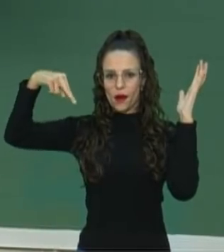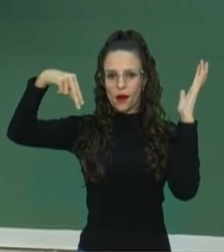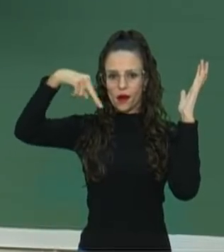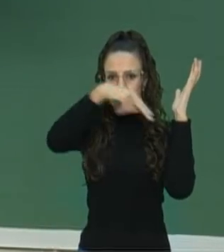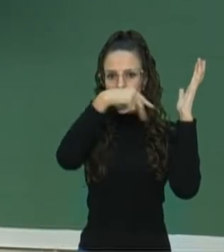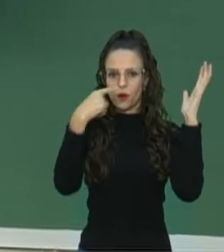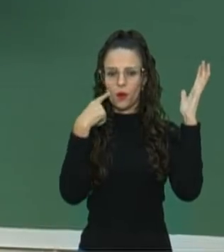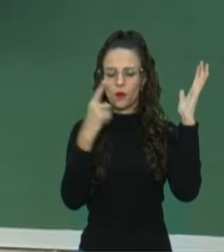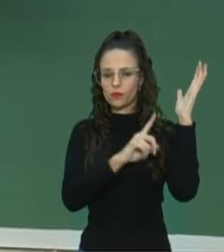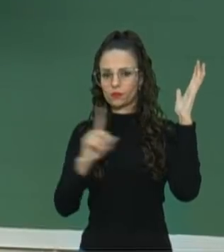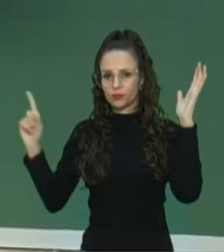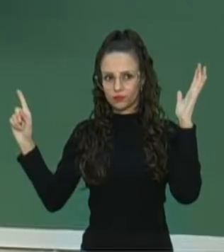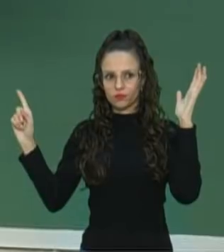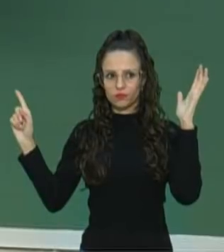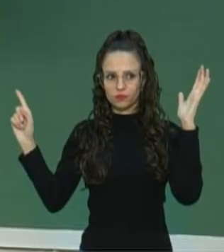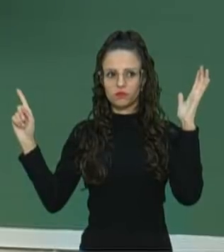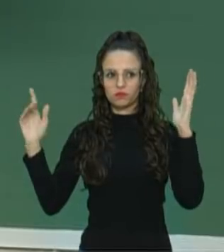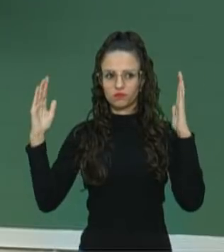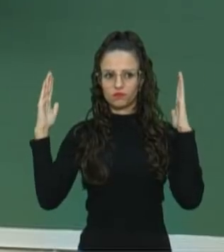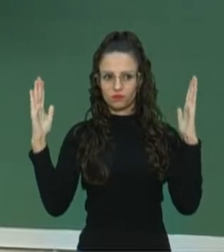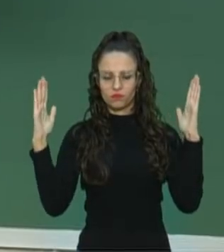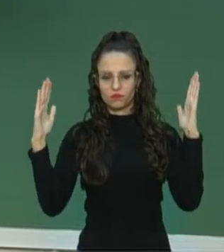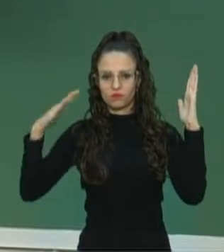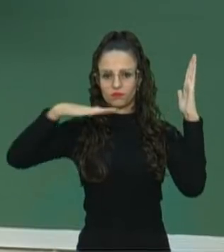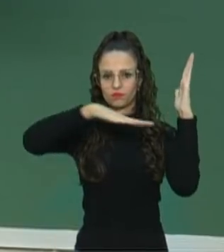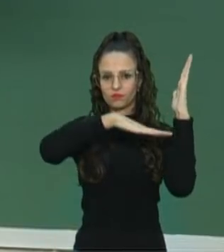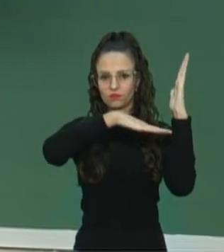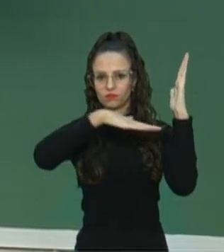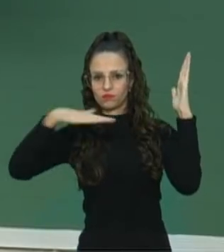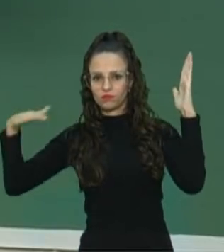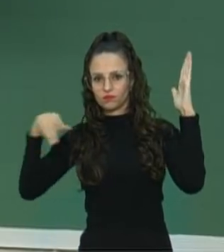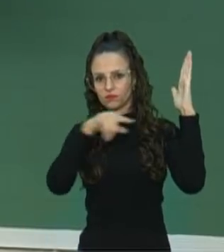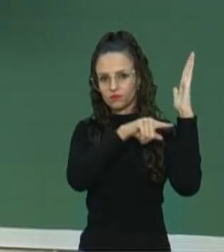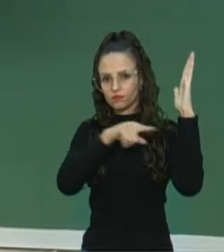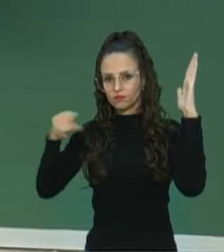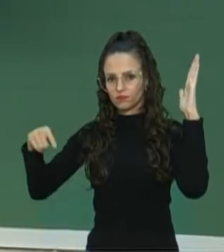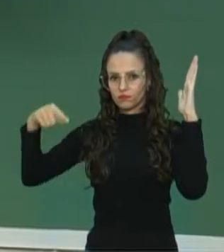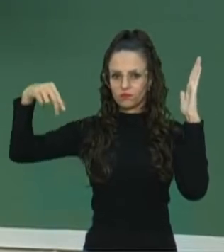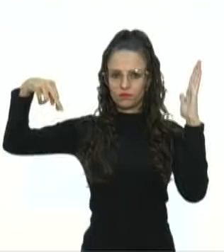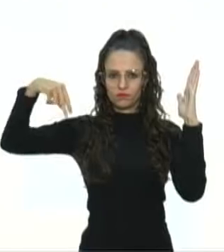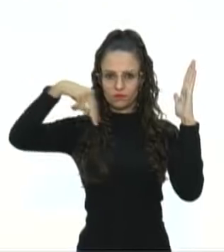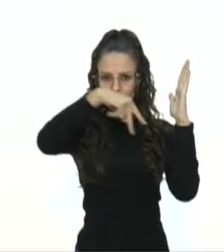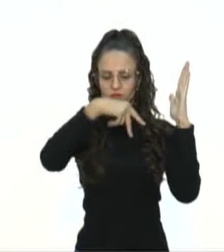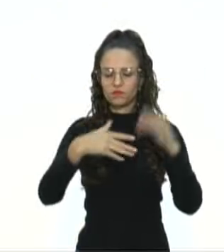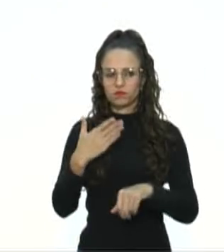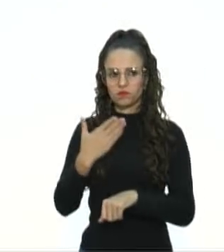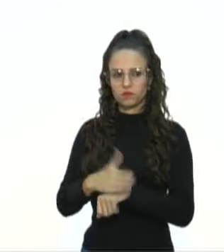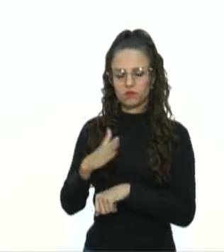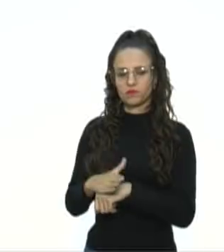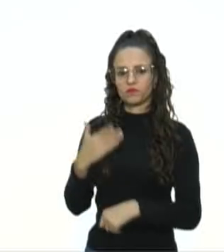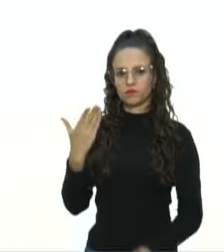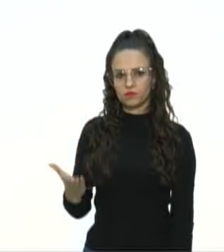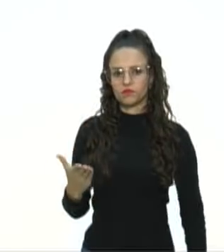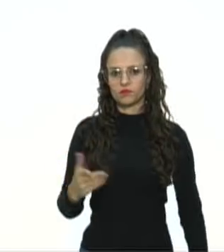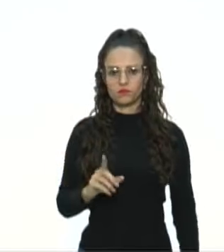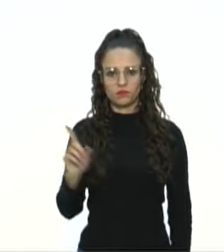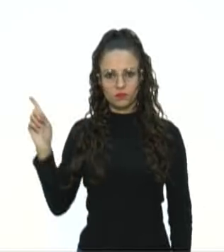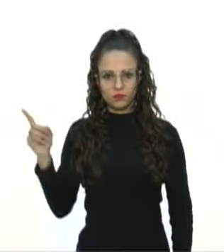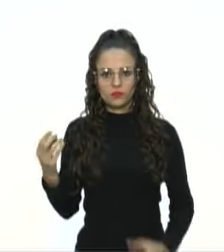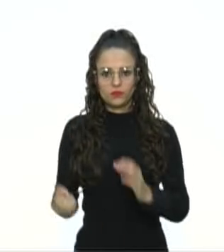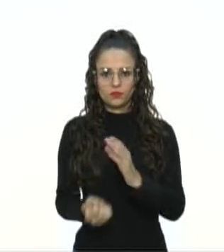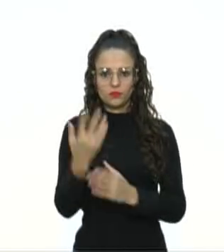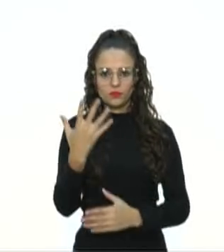realizada aqui a travessia através da montagem dessa plataforma aqui, né, que os praticantes passam para lá. Então, essa atividade foi